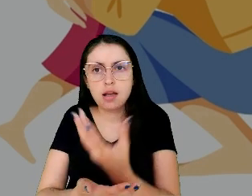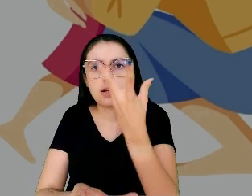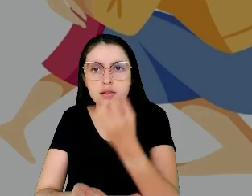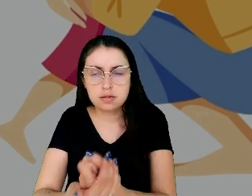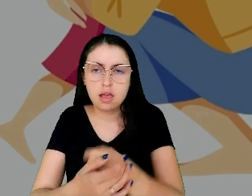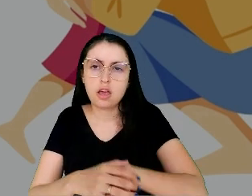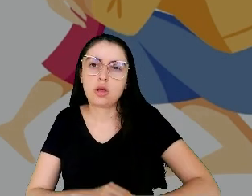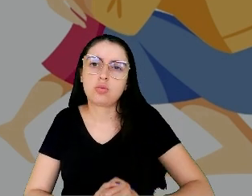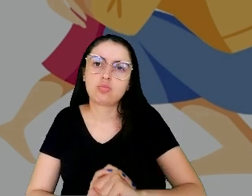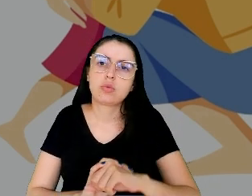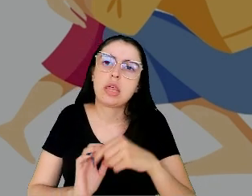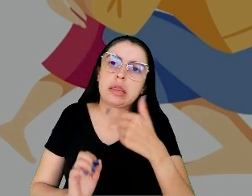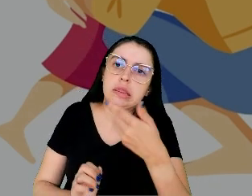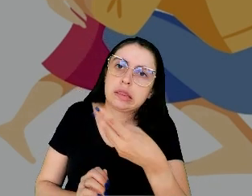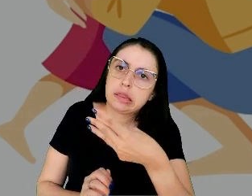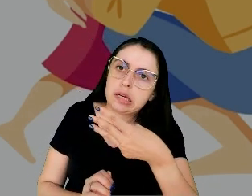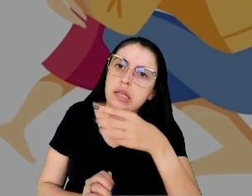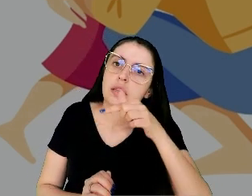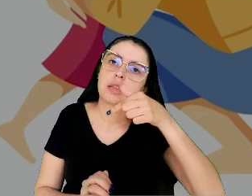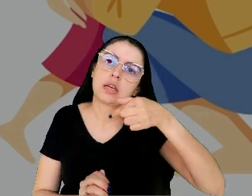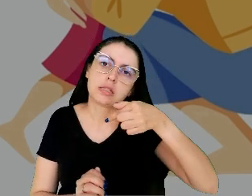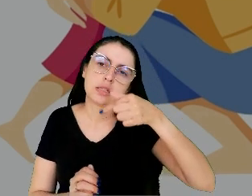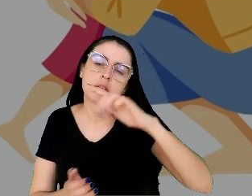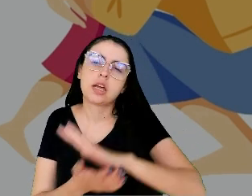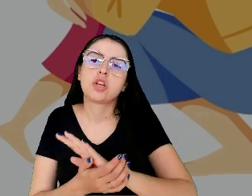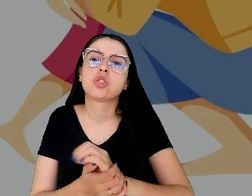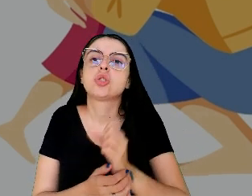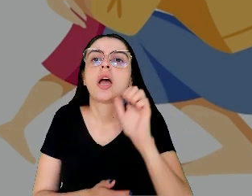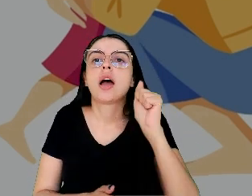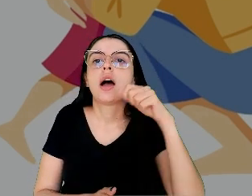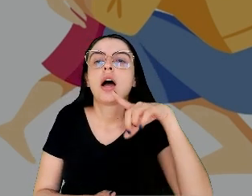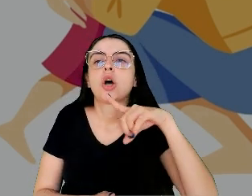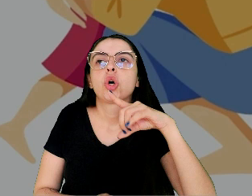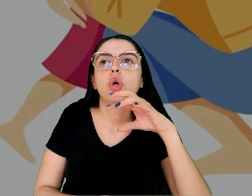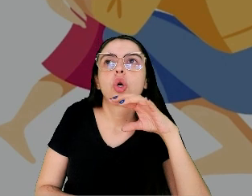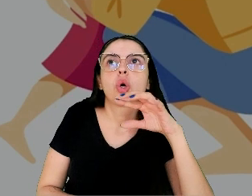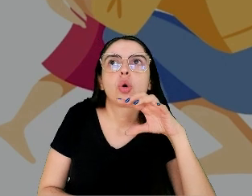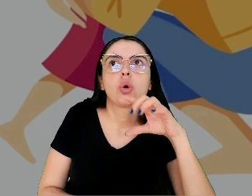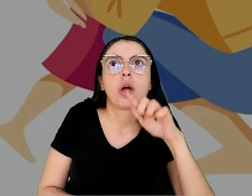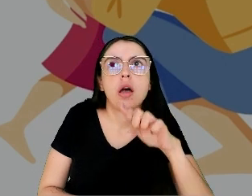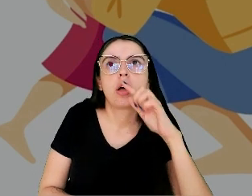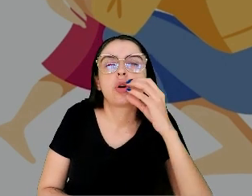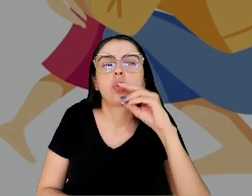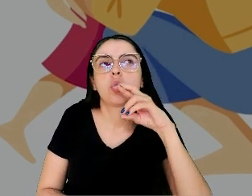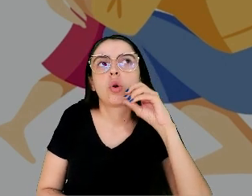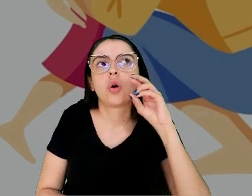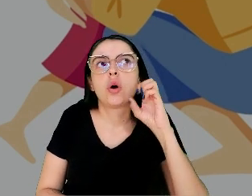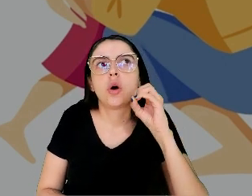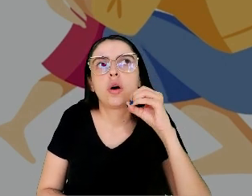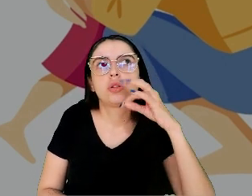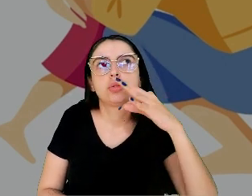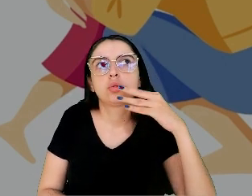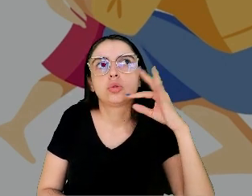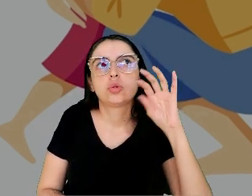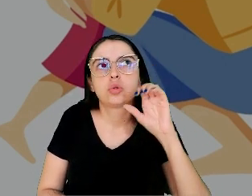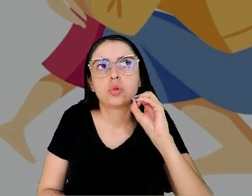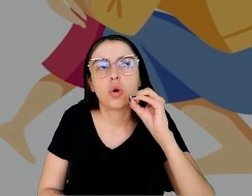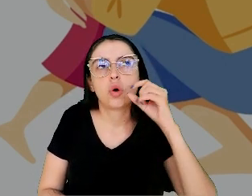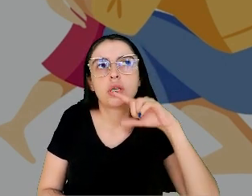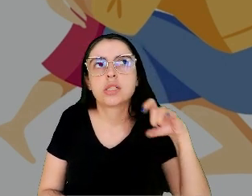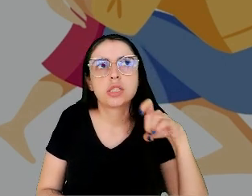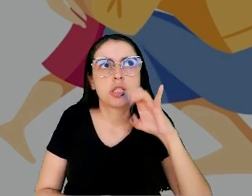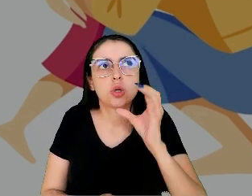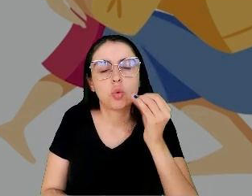que estão proibidos nos Estados Unidos e na União Europeia. Esse mapa do Brasil, em que